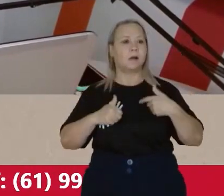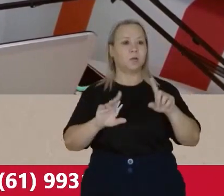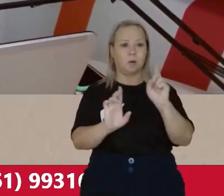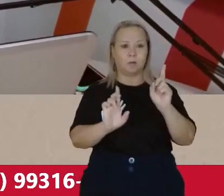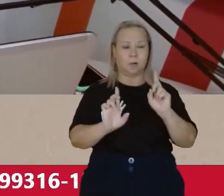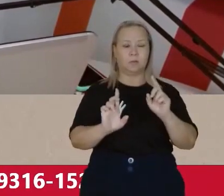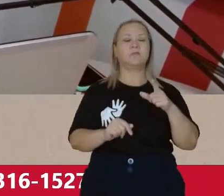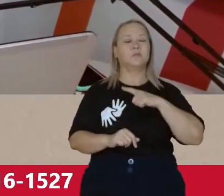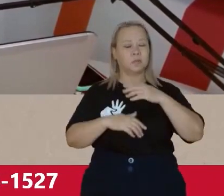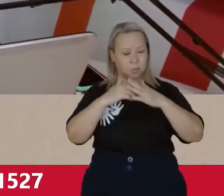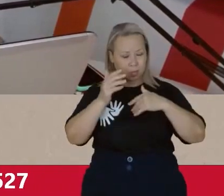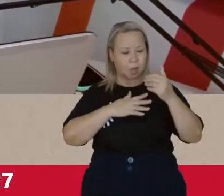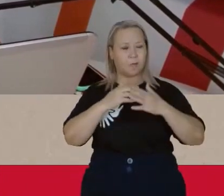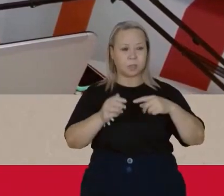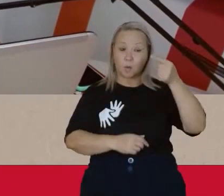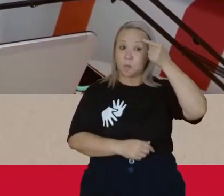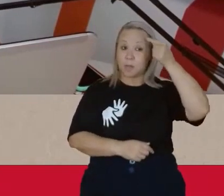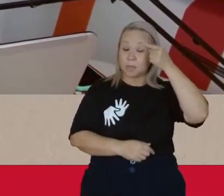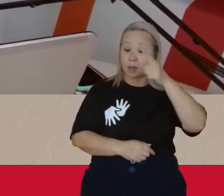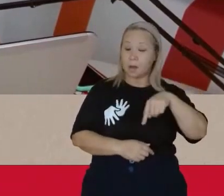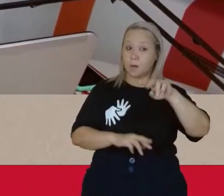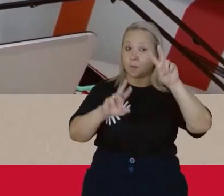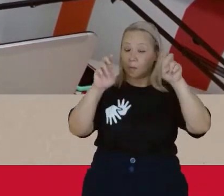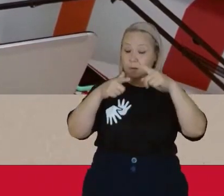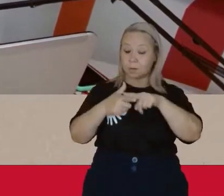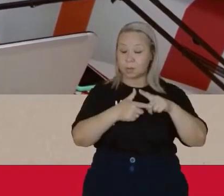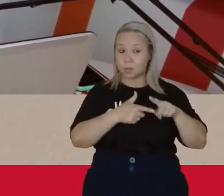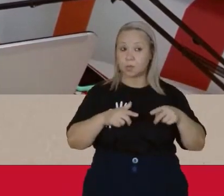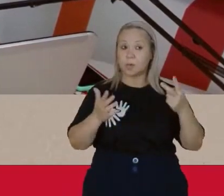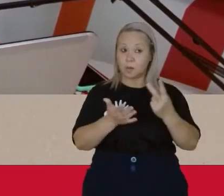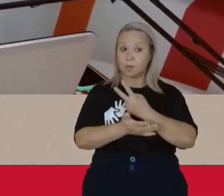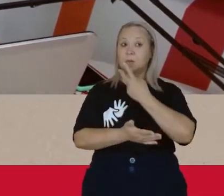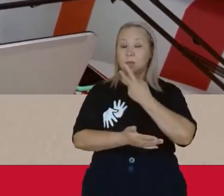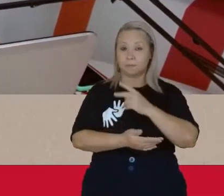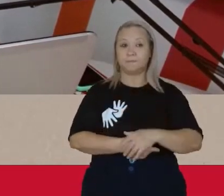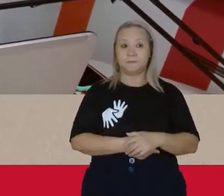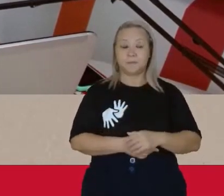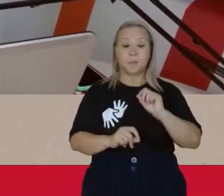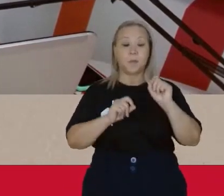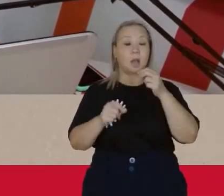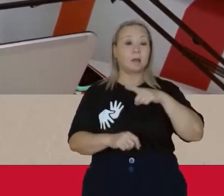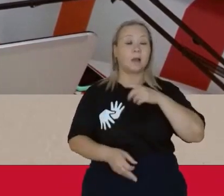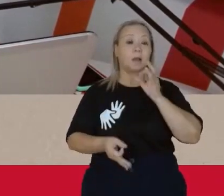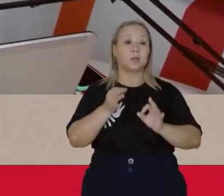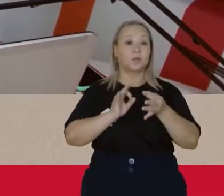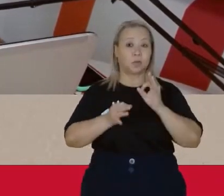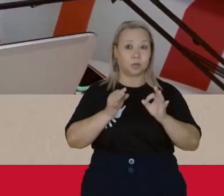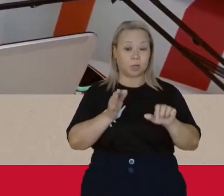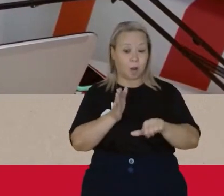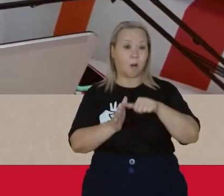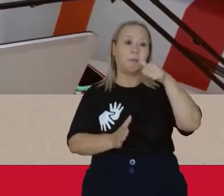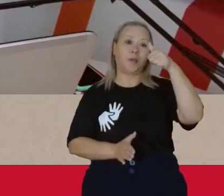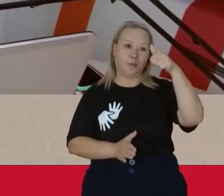deliberada para que essas questões venham a acontecer como aconteceram, para que haja justiça. Então, esse é o primeiro